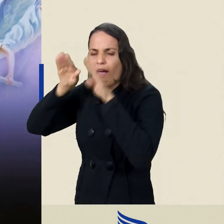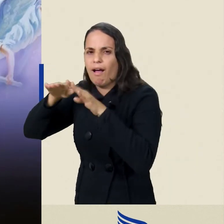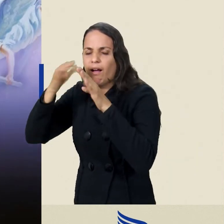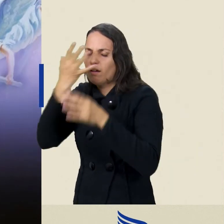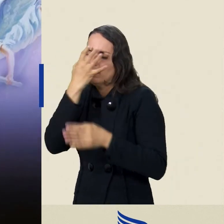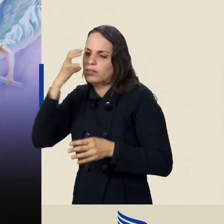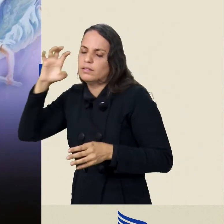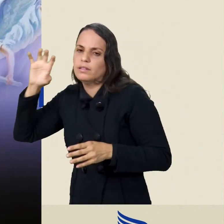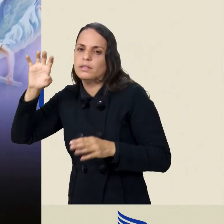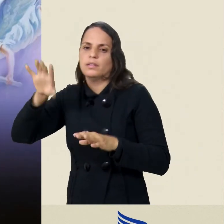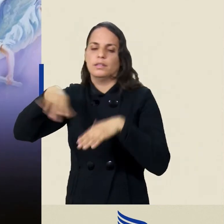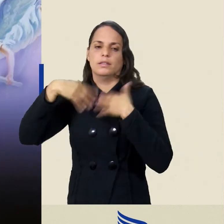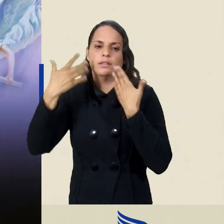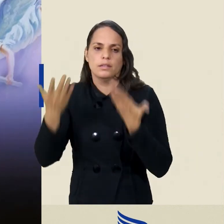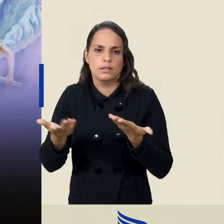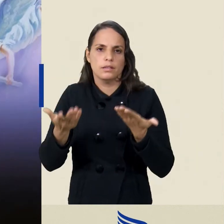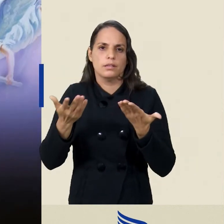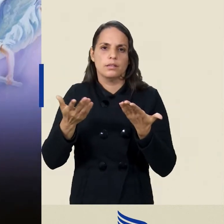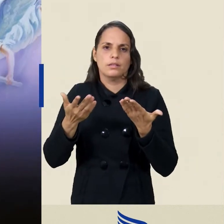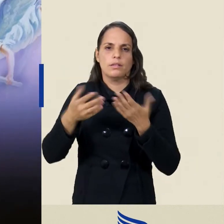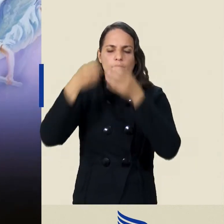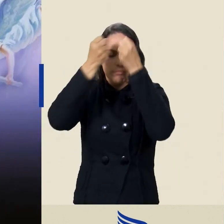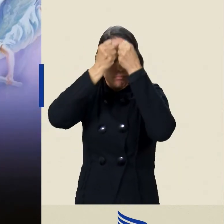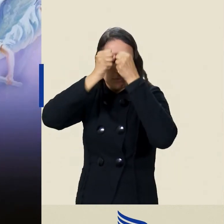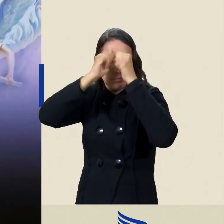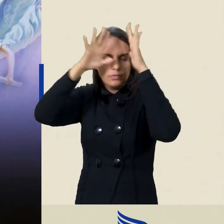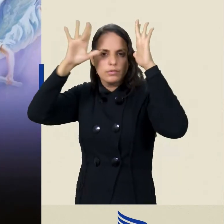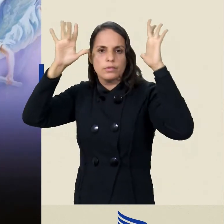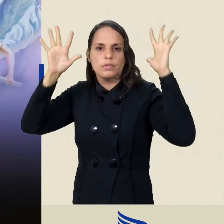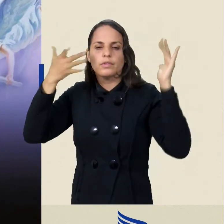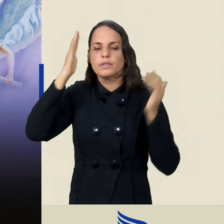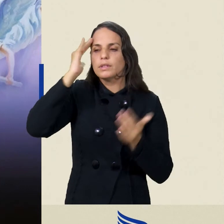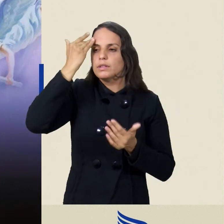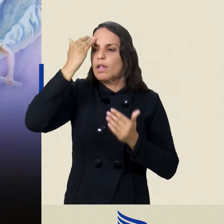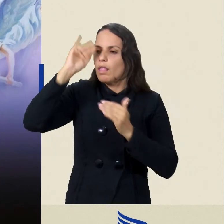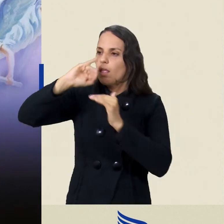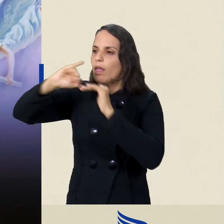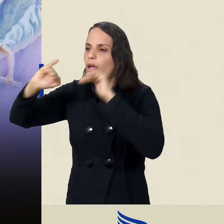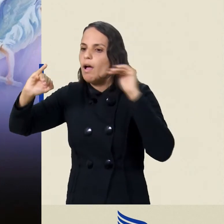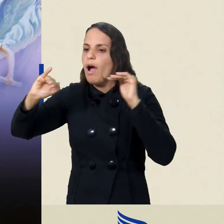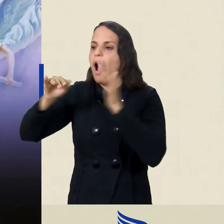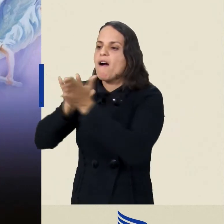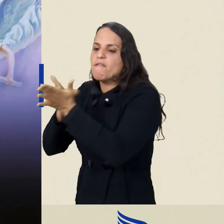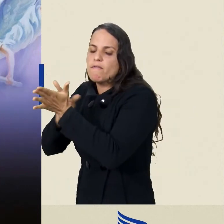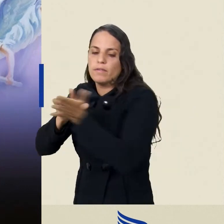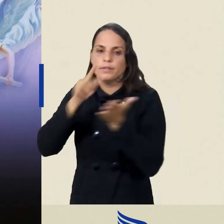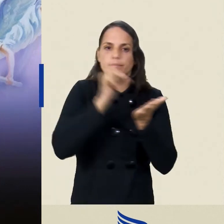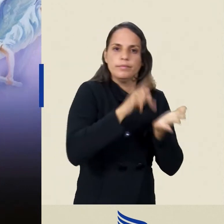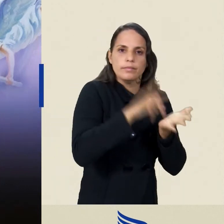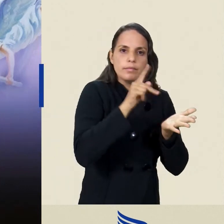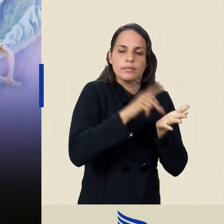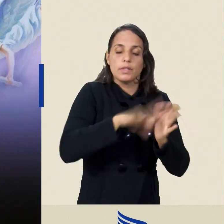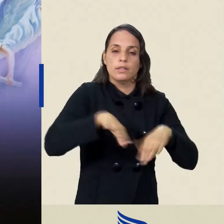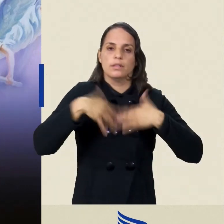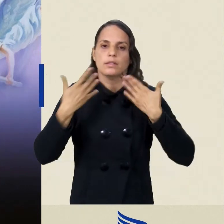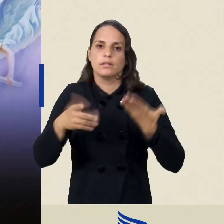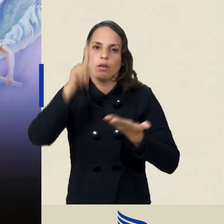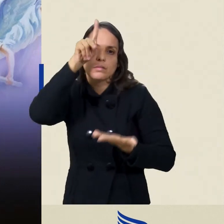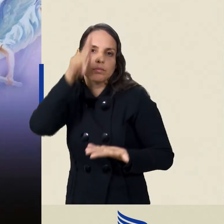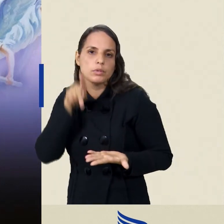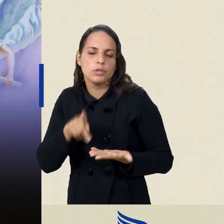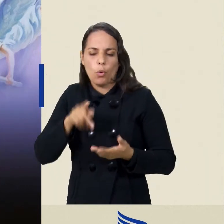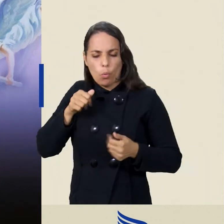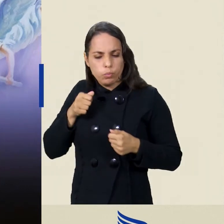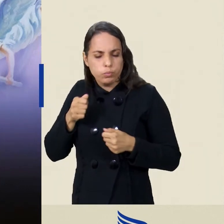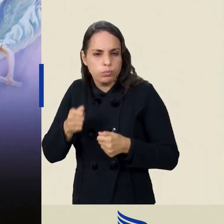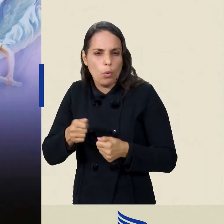imagem, será traçada com clareza a linha divisória entre o falso e o verdadeiro. Então os que ainda persistirem